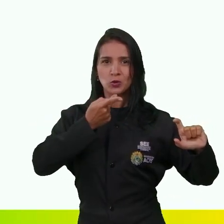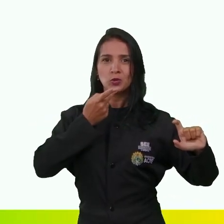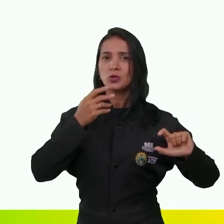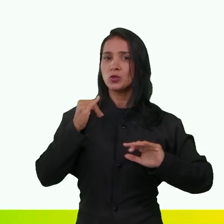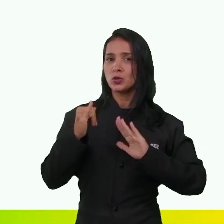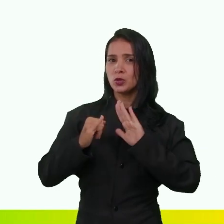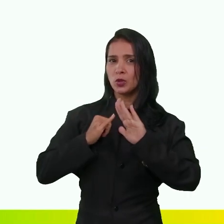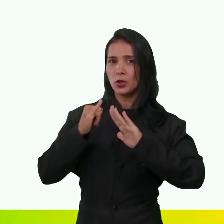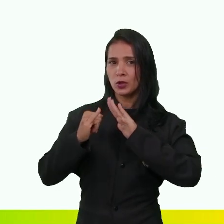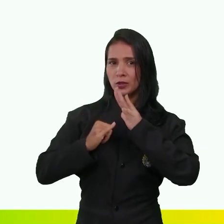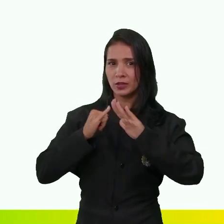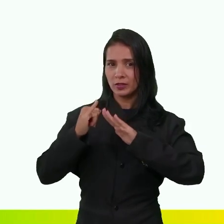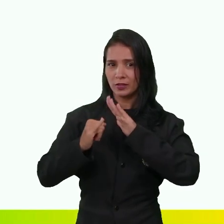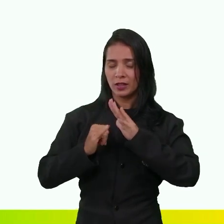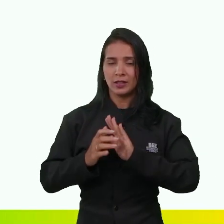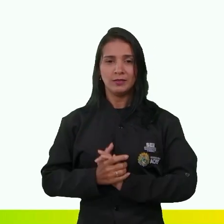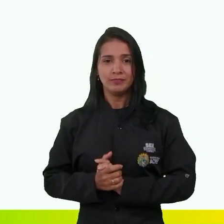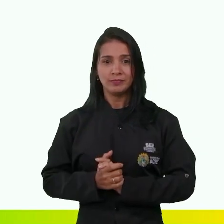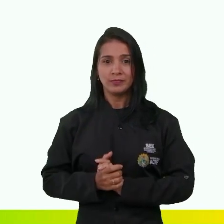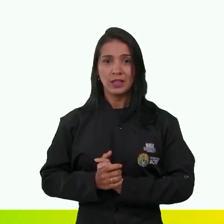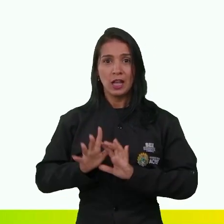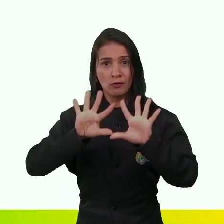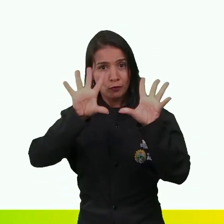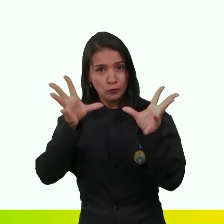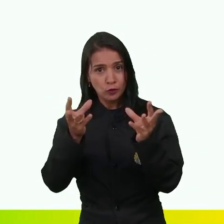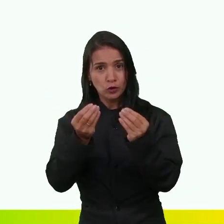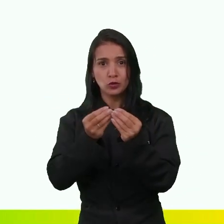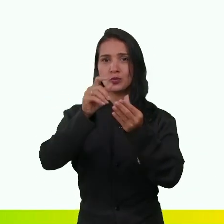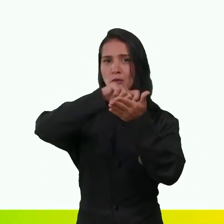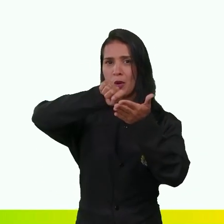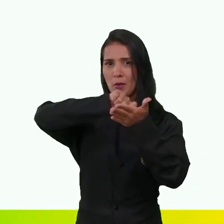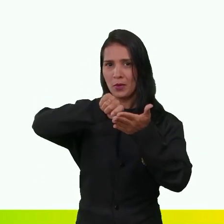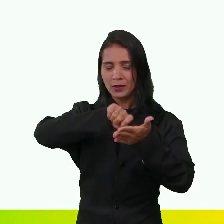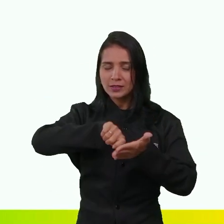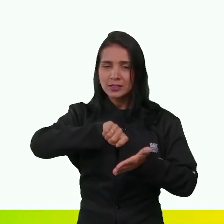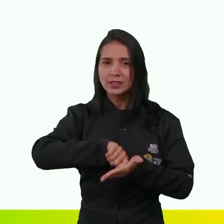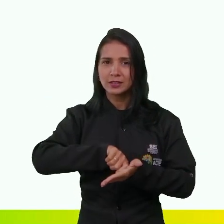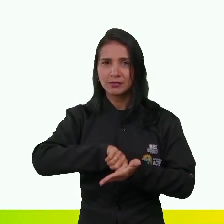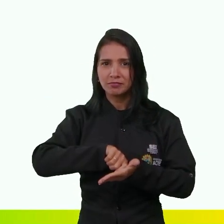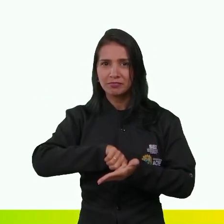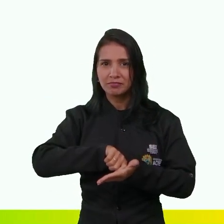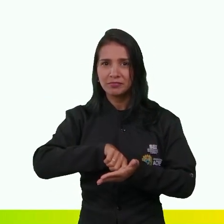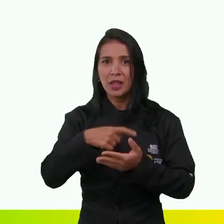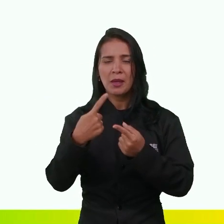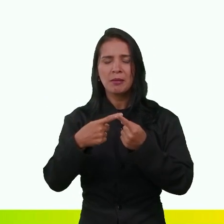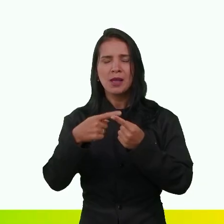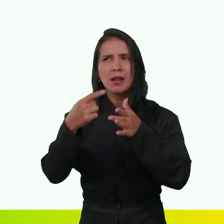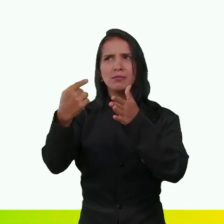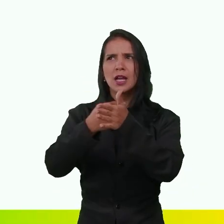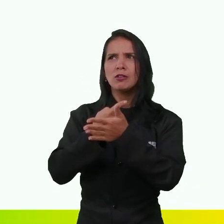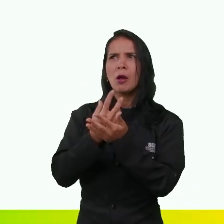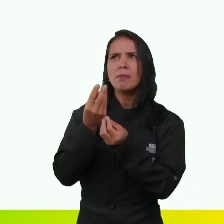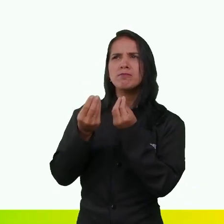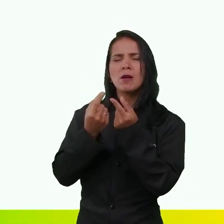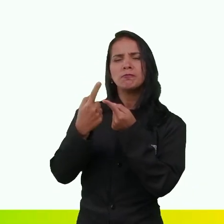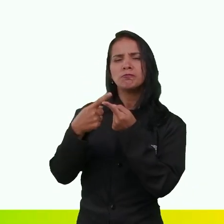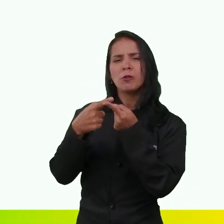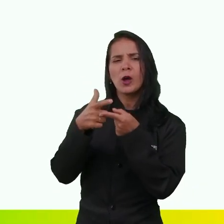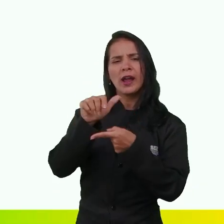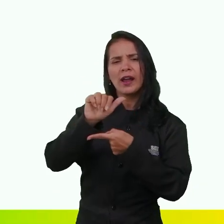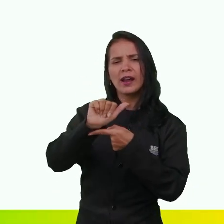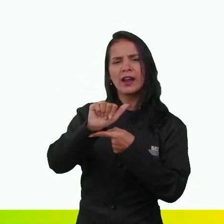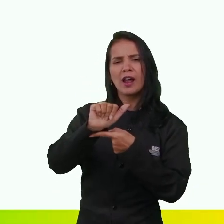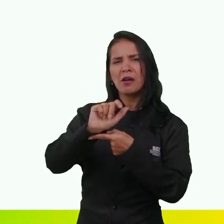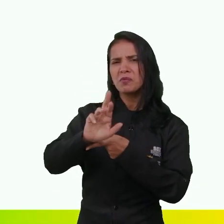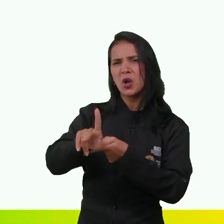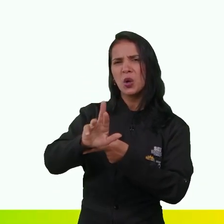foi usada juntamente com a parte escrita. Professora, mas por que não poderia ser a letra A? A letra A